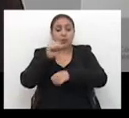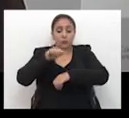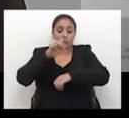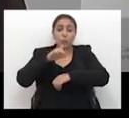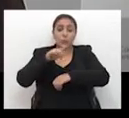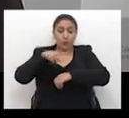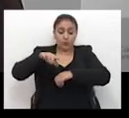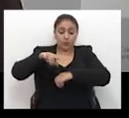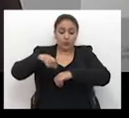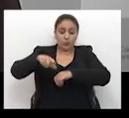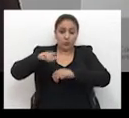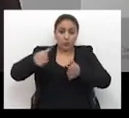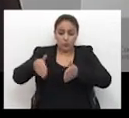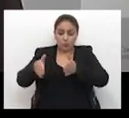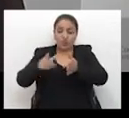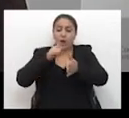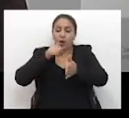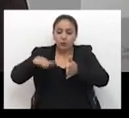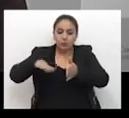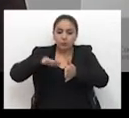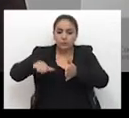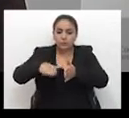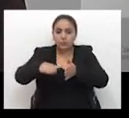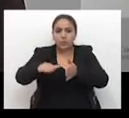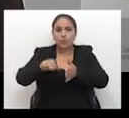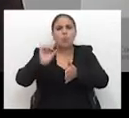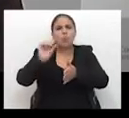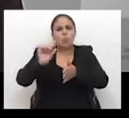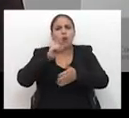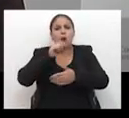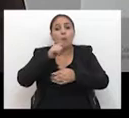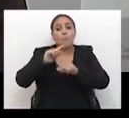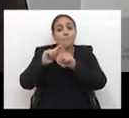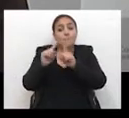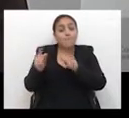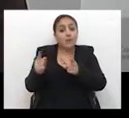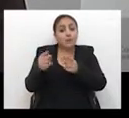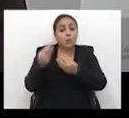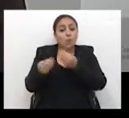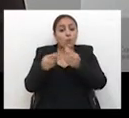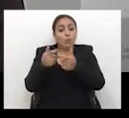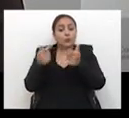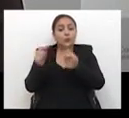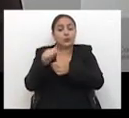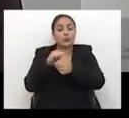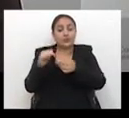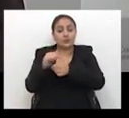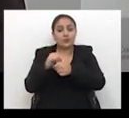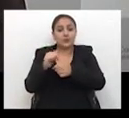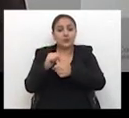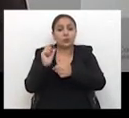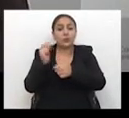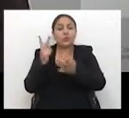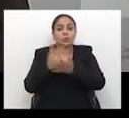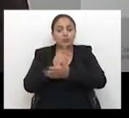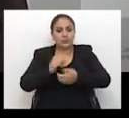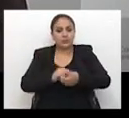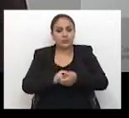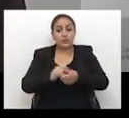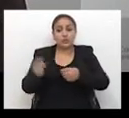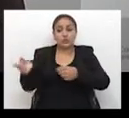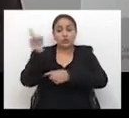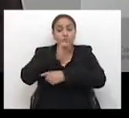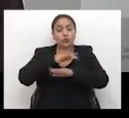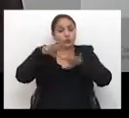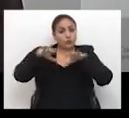era um corre o que até pouco tempo atrás recebia pouco fluxo de água mas com o aumento da cidade virou